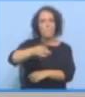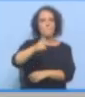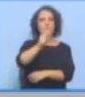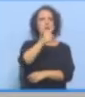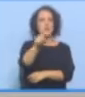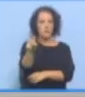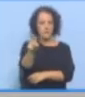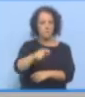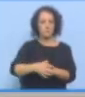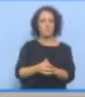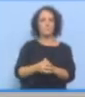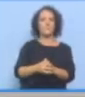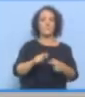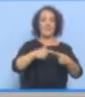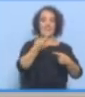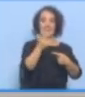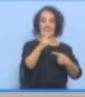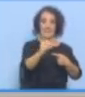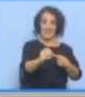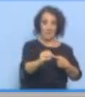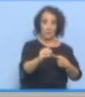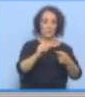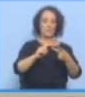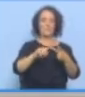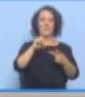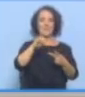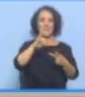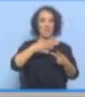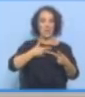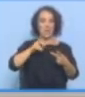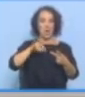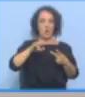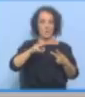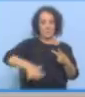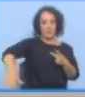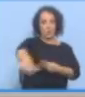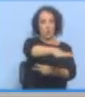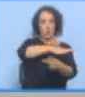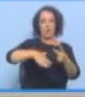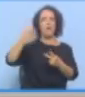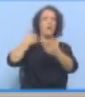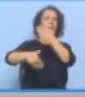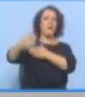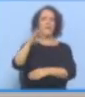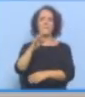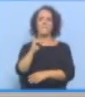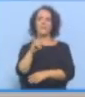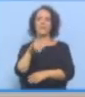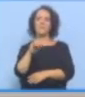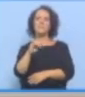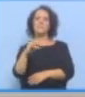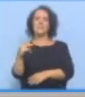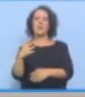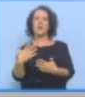Tiro, Sidónia, portanto, aquilo que era então a Fenícia, o